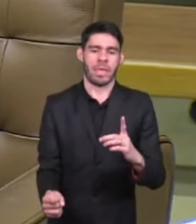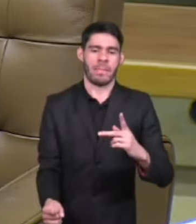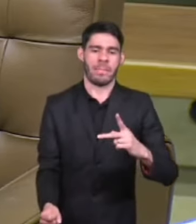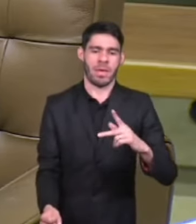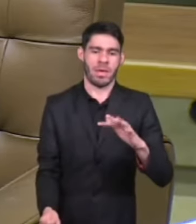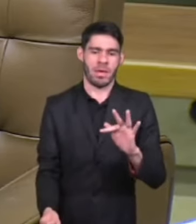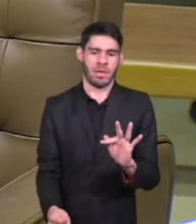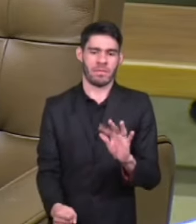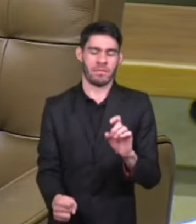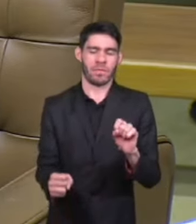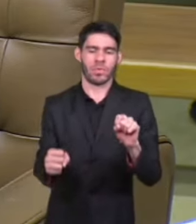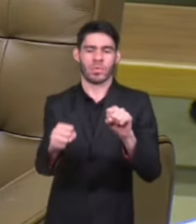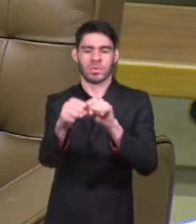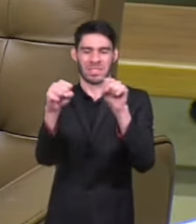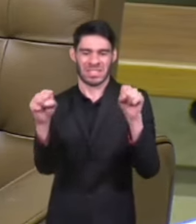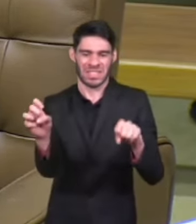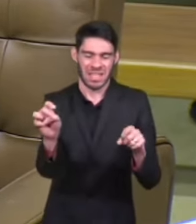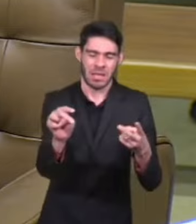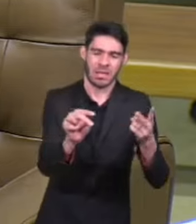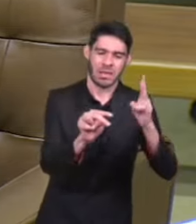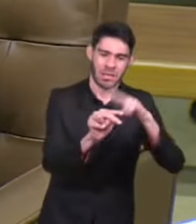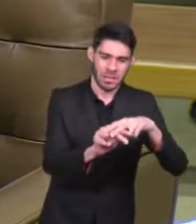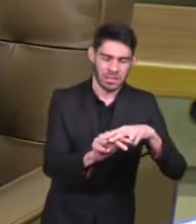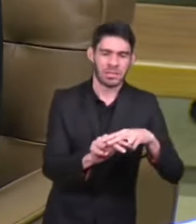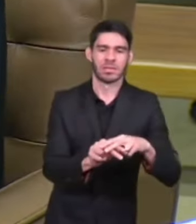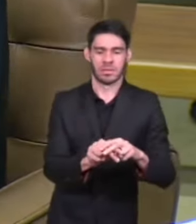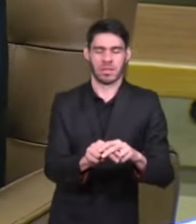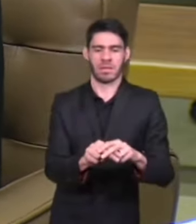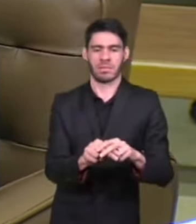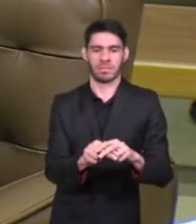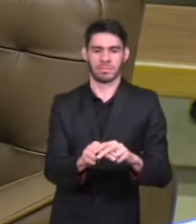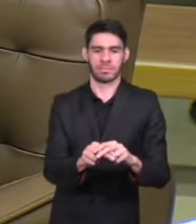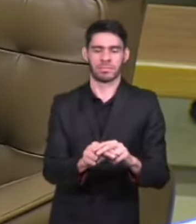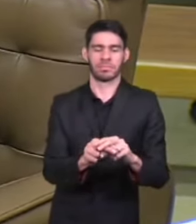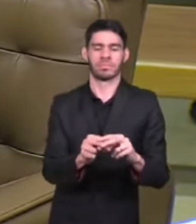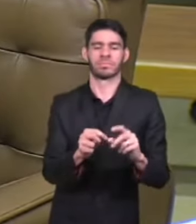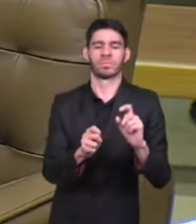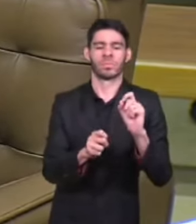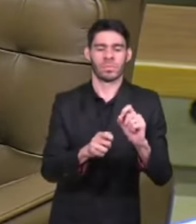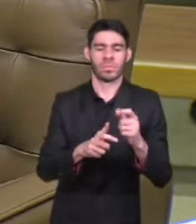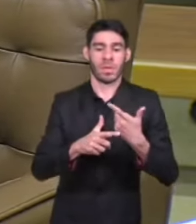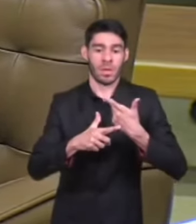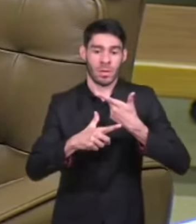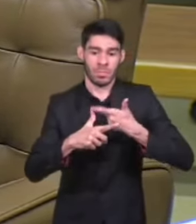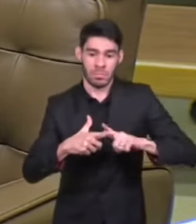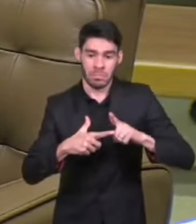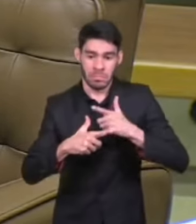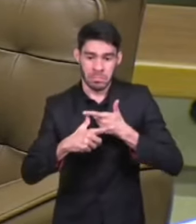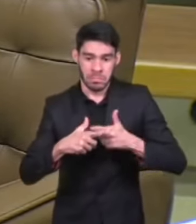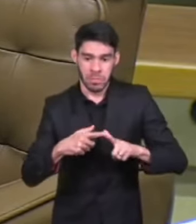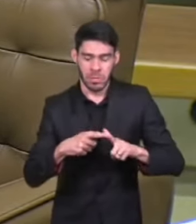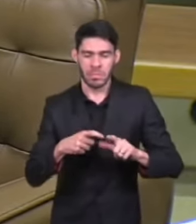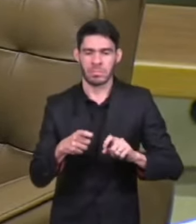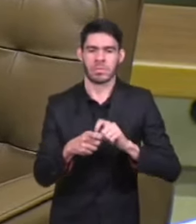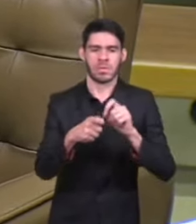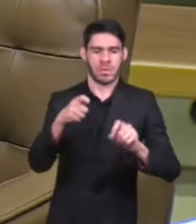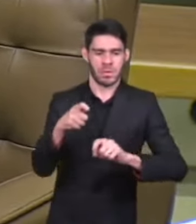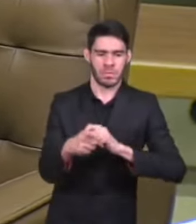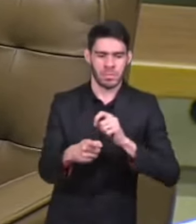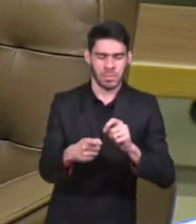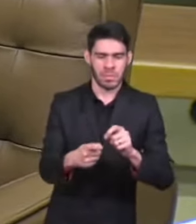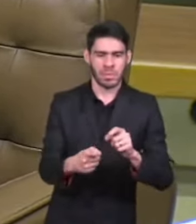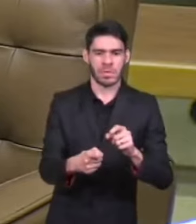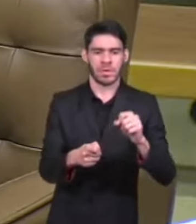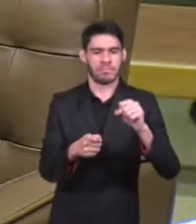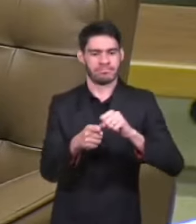sobre o sistema carcerário e prisional, que é o problema da execução,